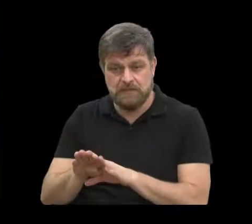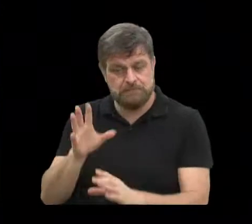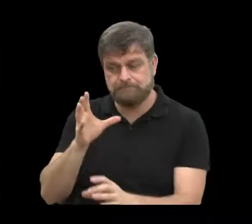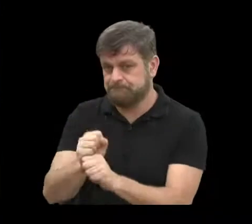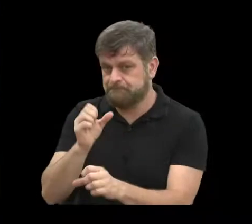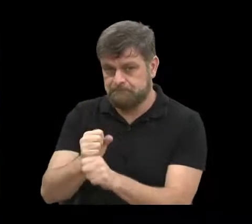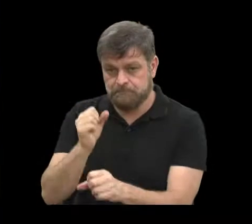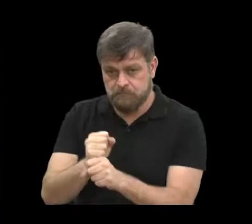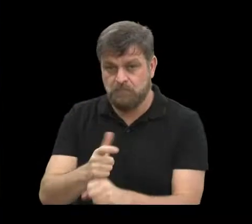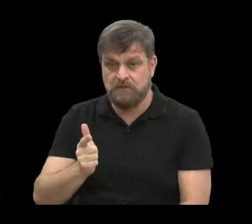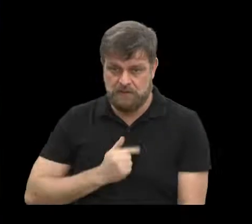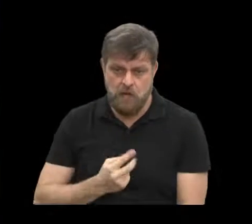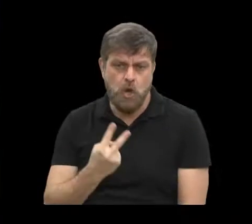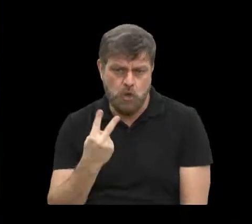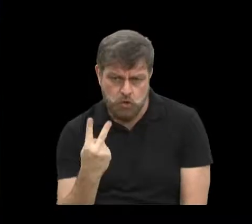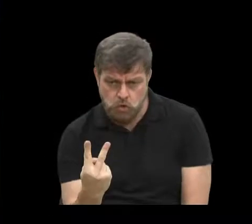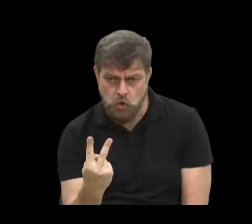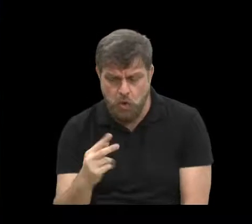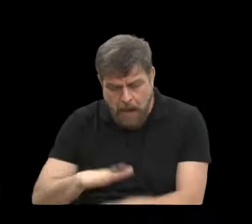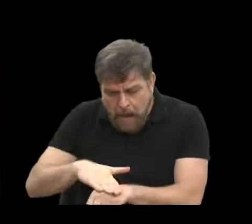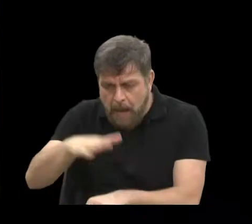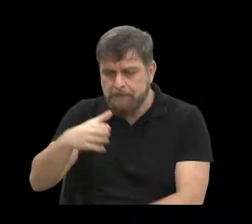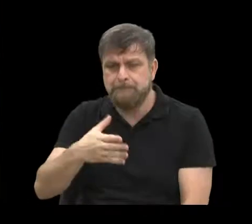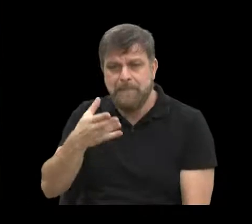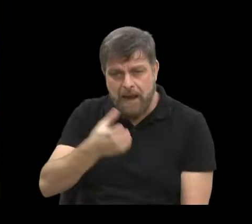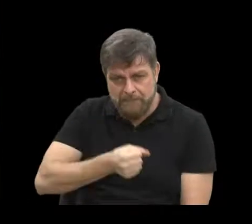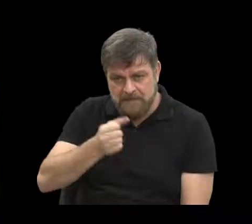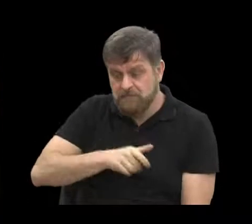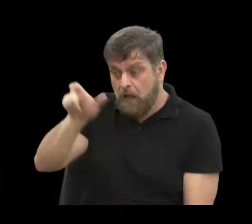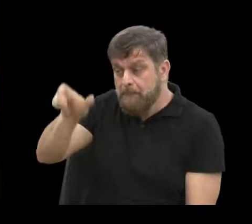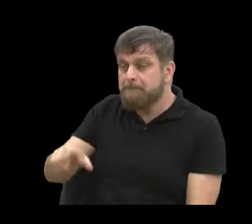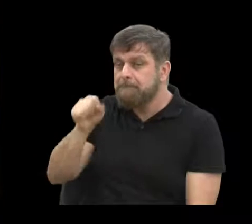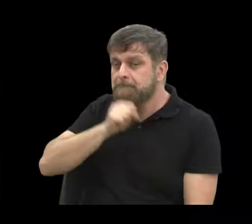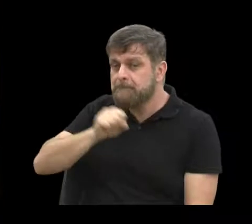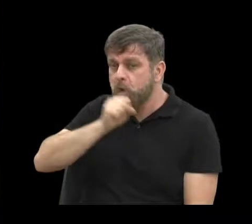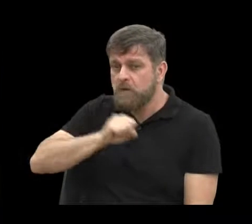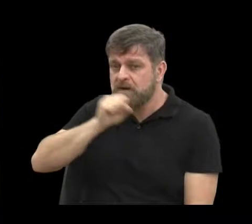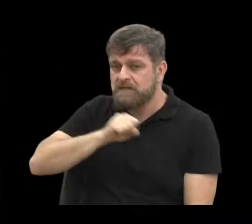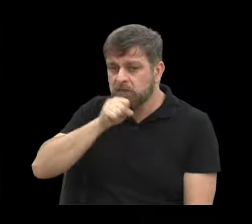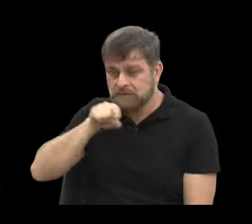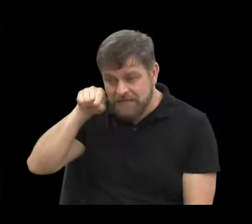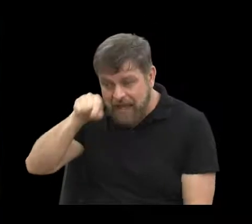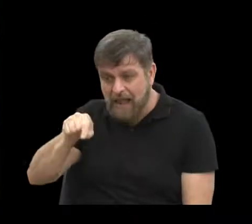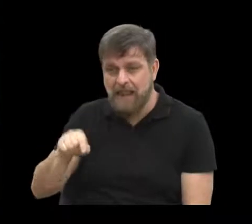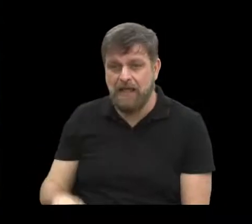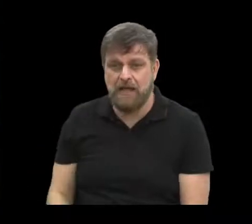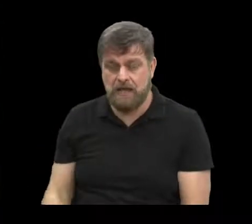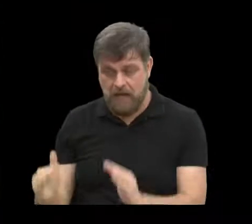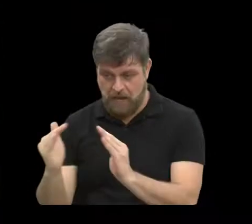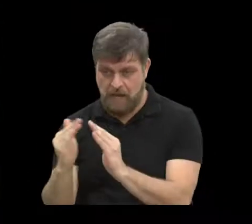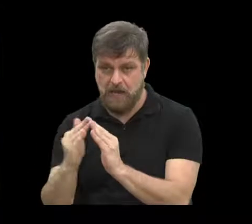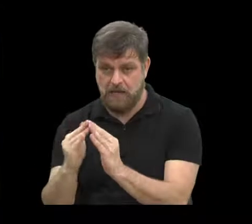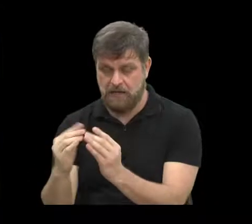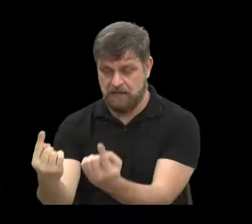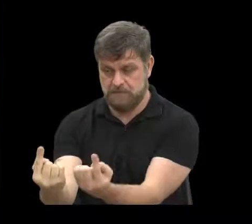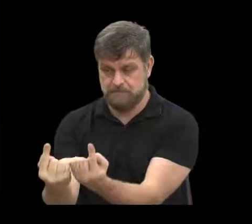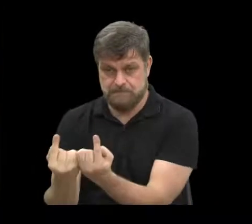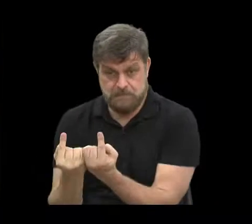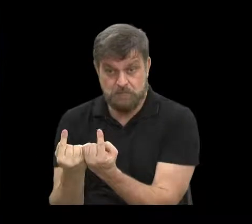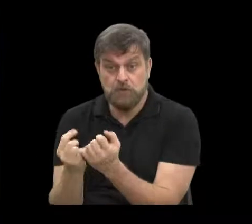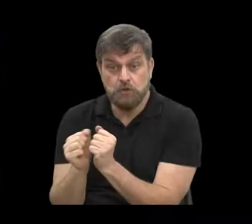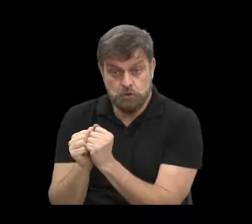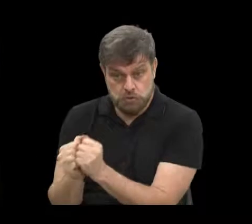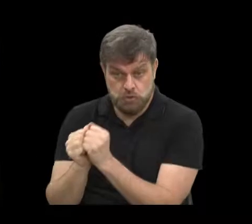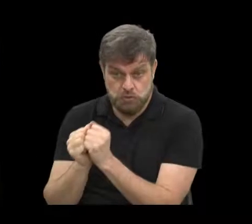consigo conceder 2 ou mais benefícios para a pessoa idosa dentro do mesmo domicílio, vivendo sob o